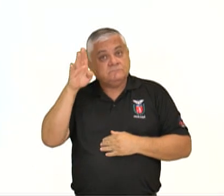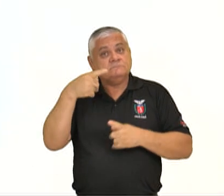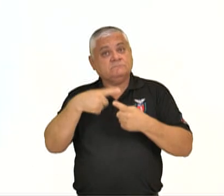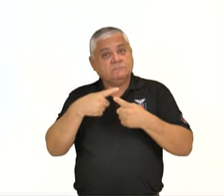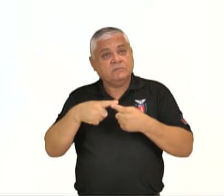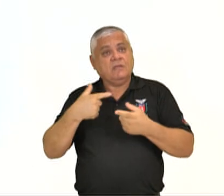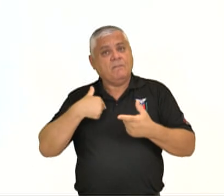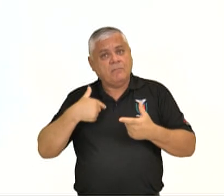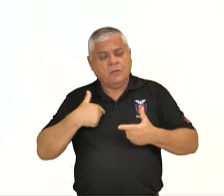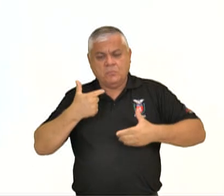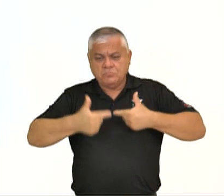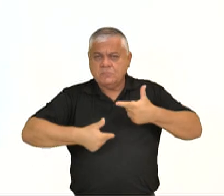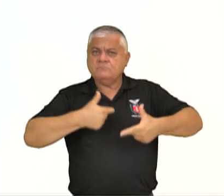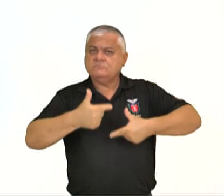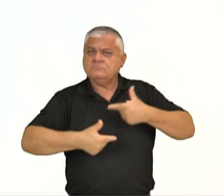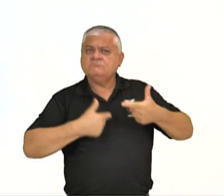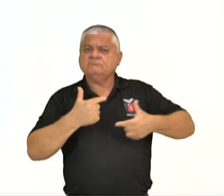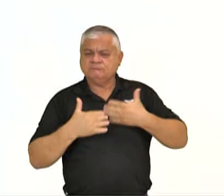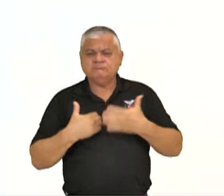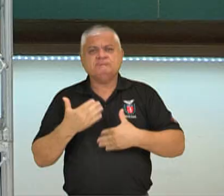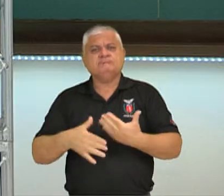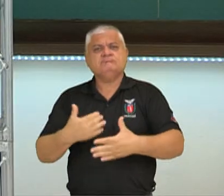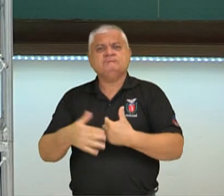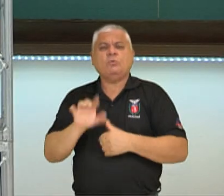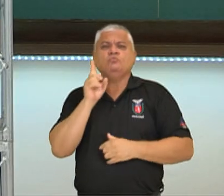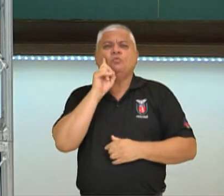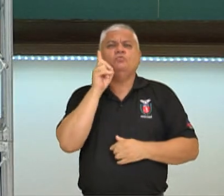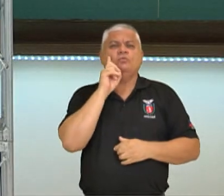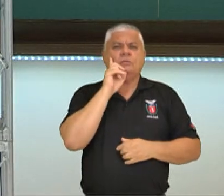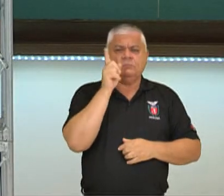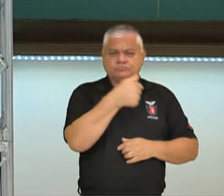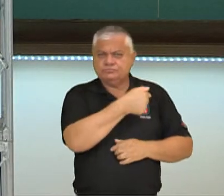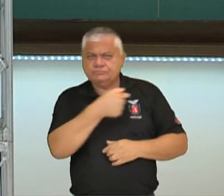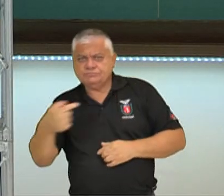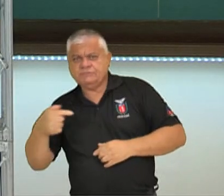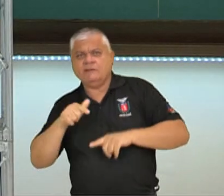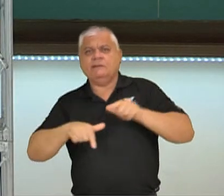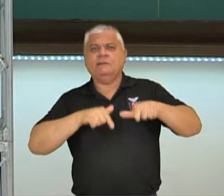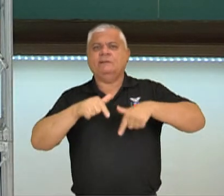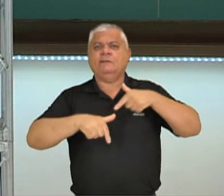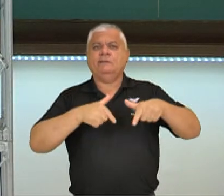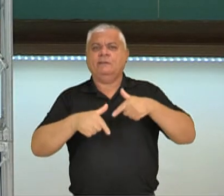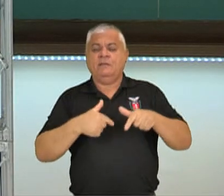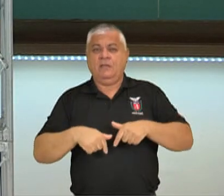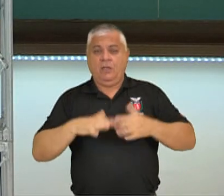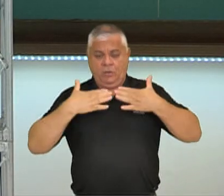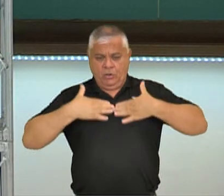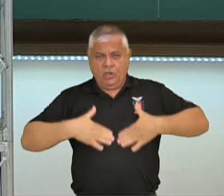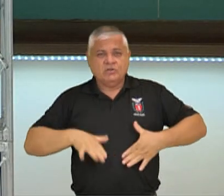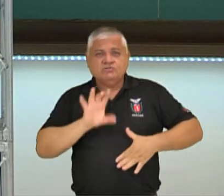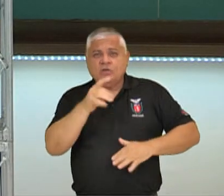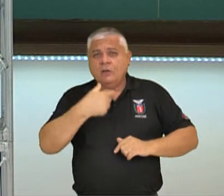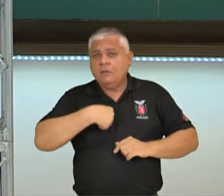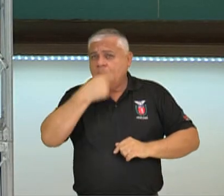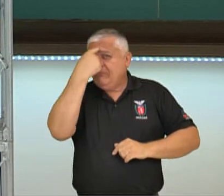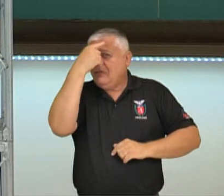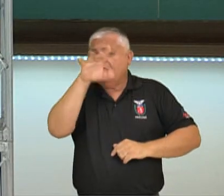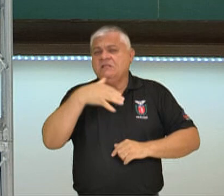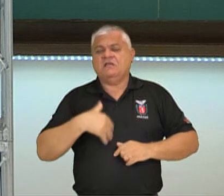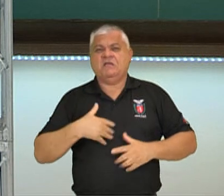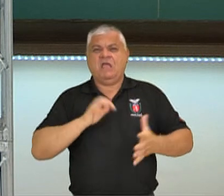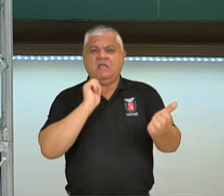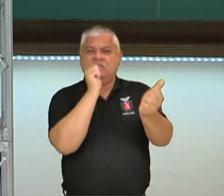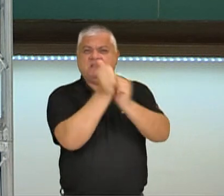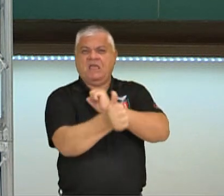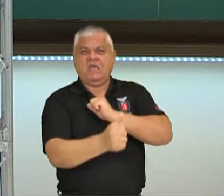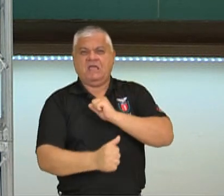o desempenho nas atividades diárias. Então, a gente não fala em condicionamento físico pensando num atleta